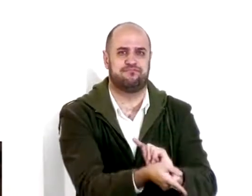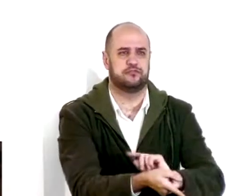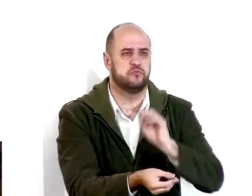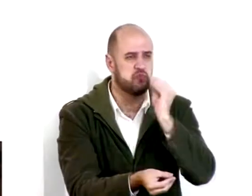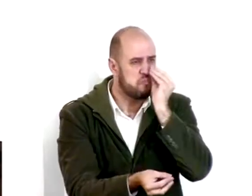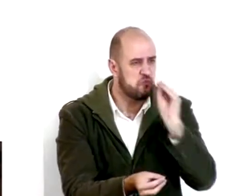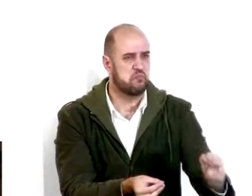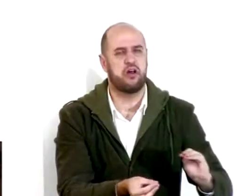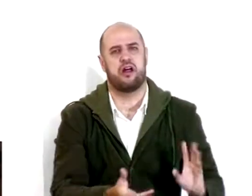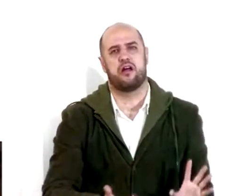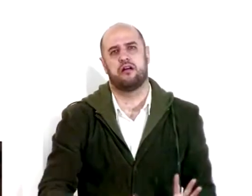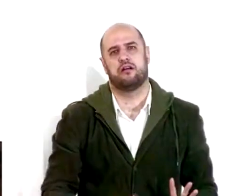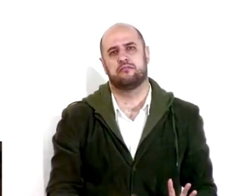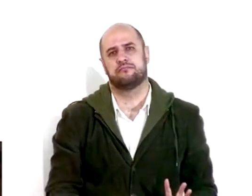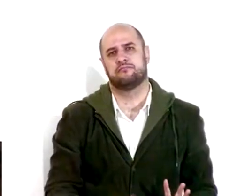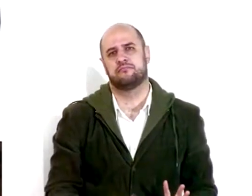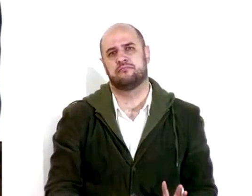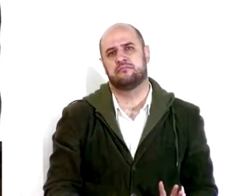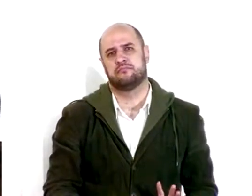desprezadas, abandonadas.